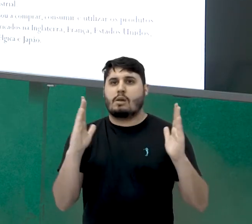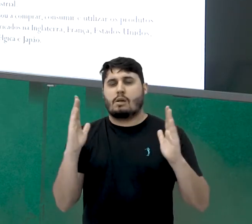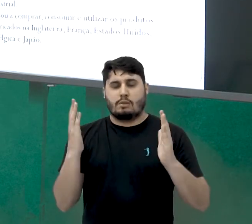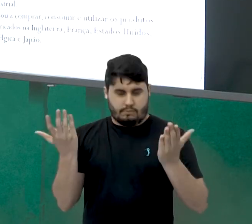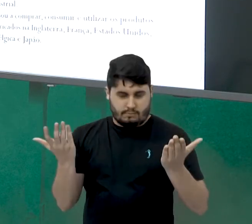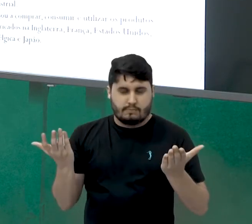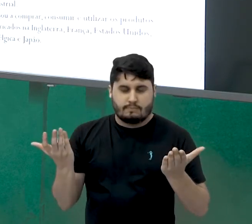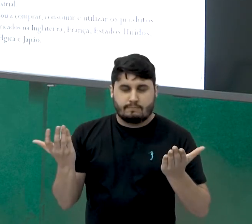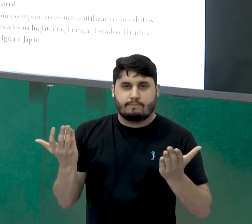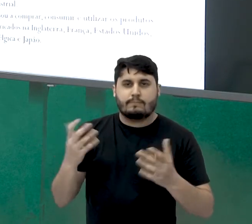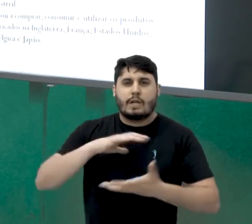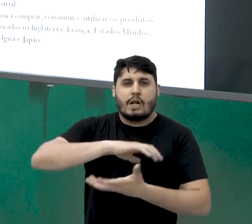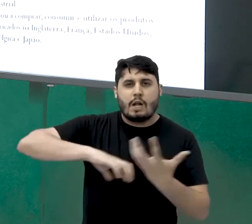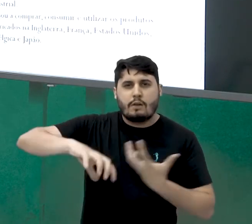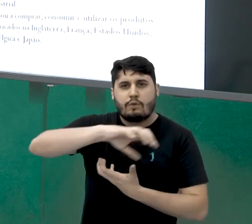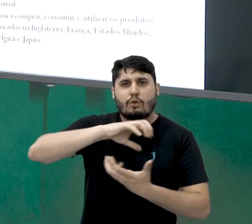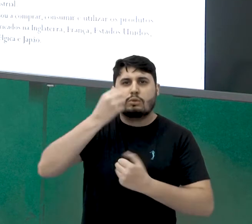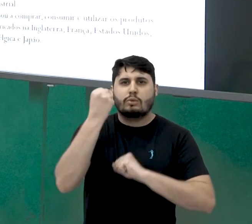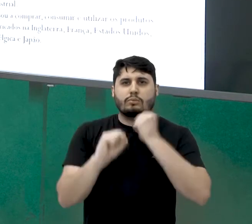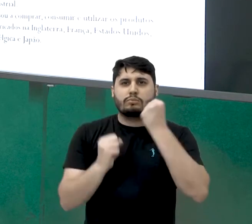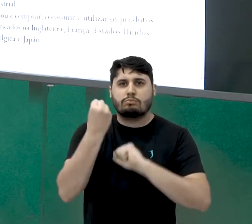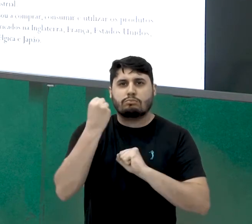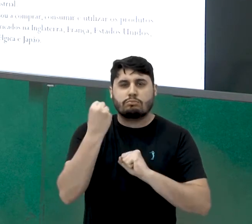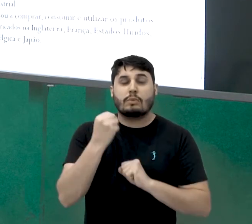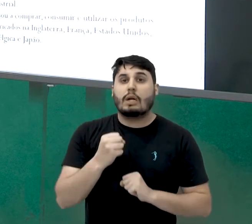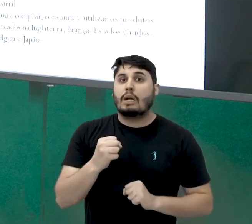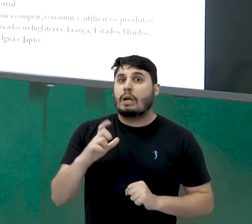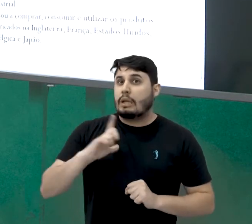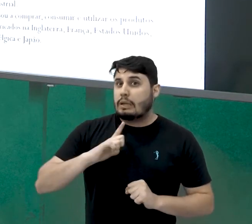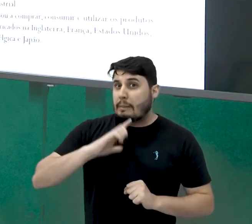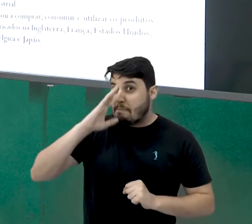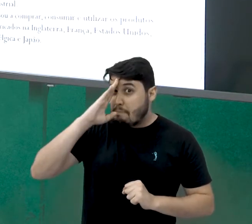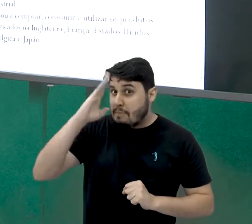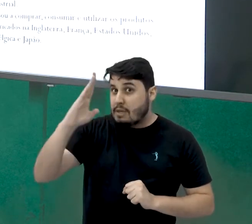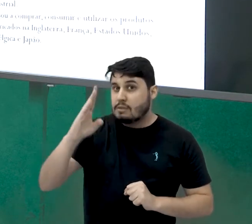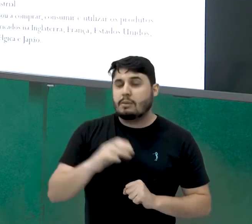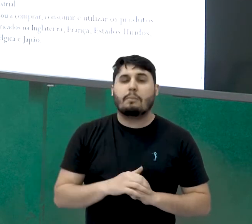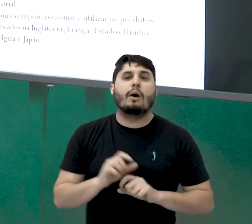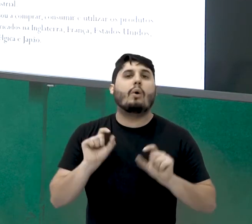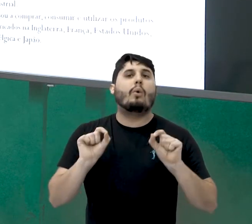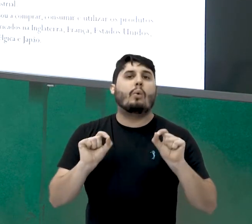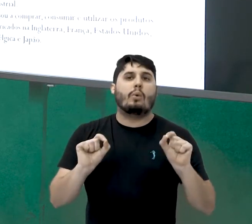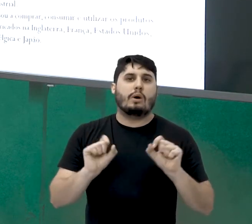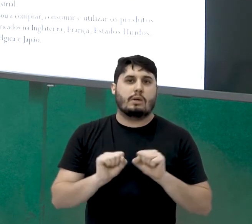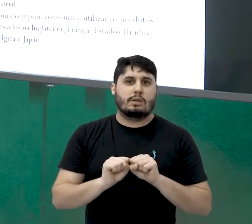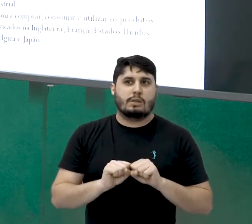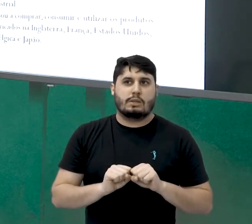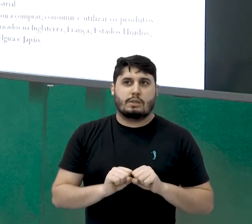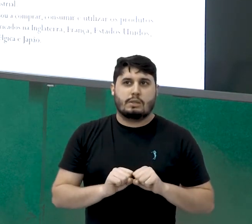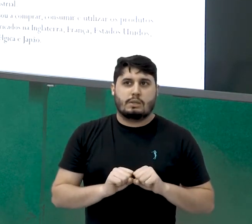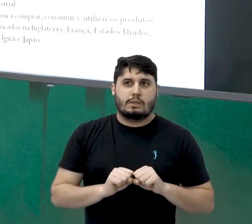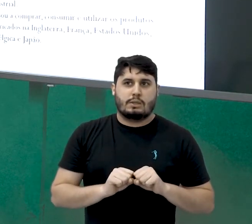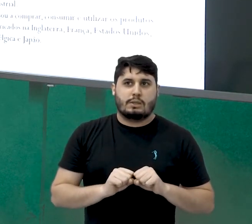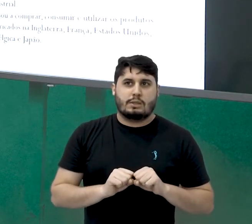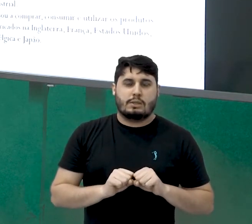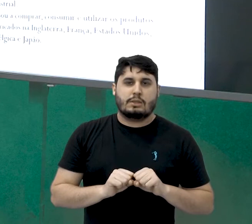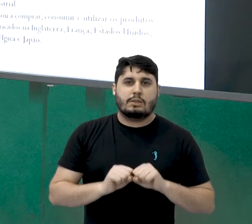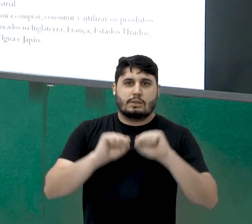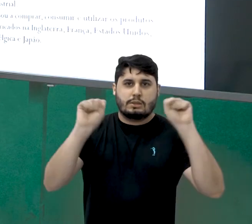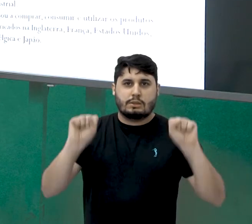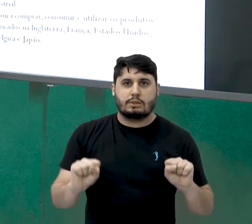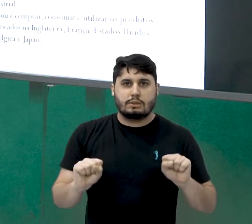segunda revolução industrial, ela é marcada principalmente pelo sistema pelo